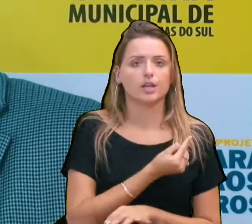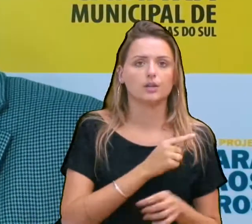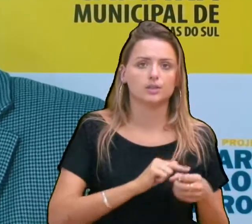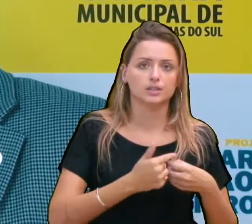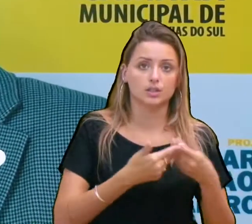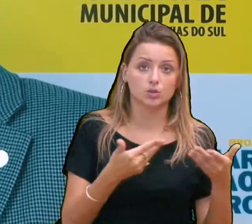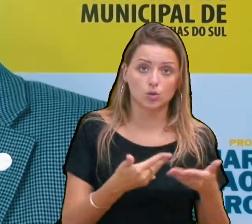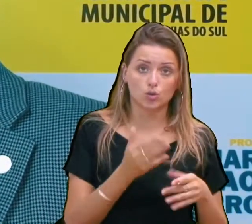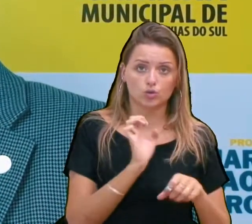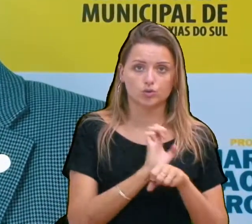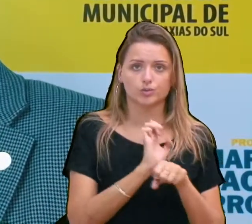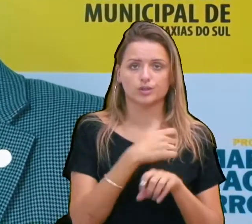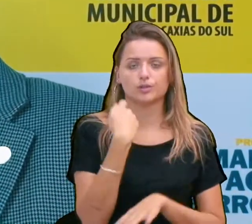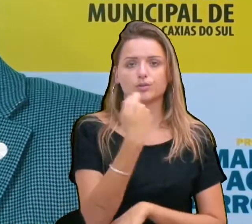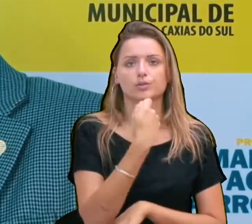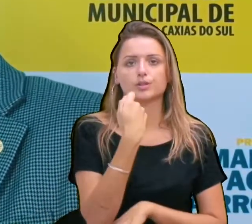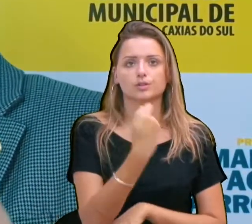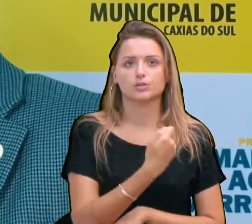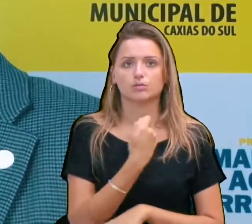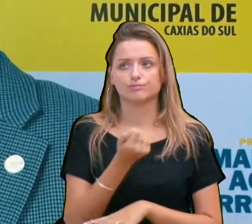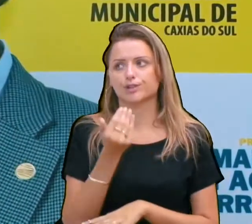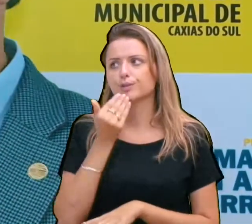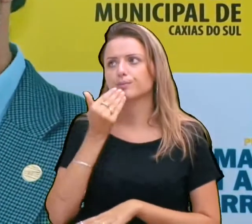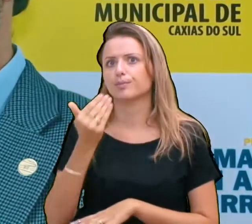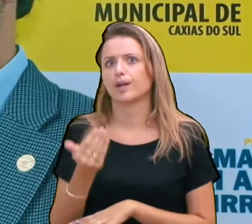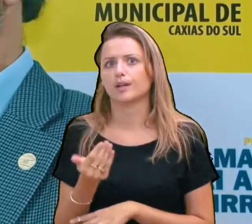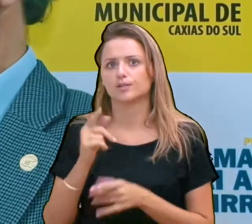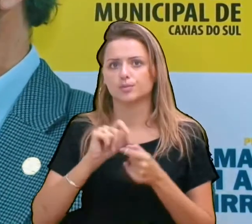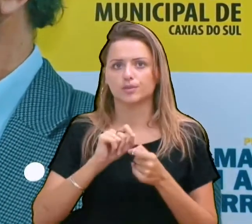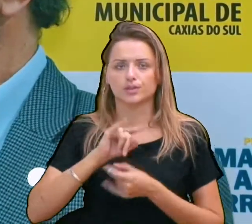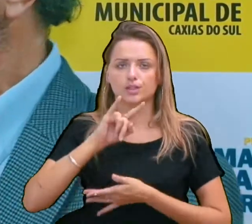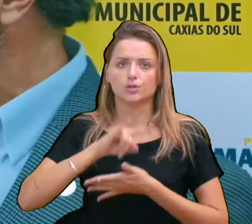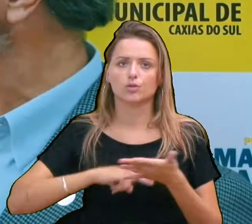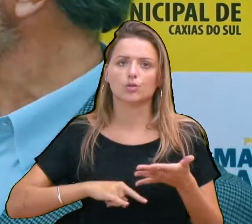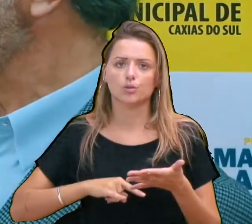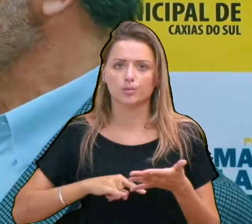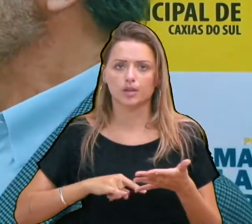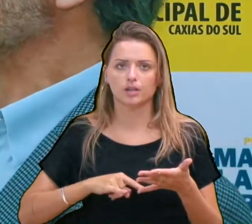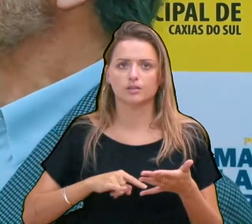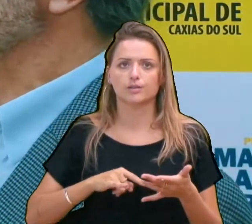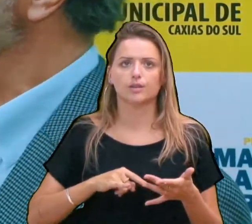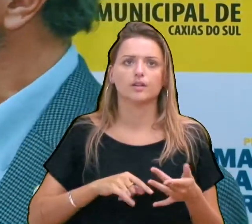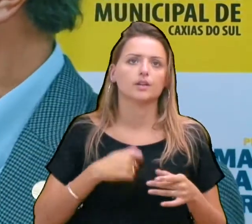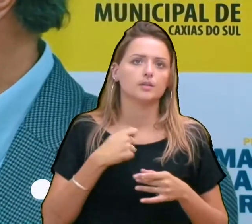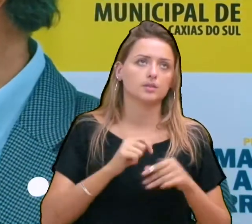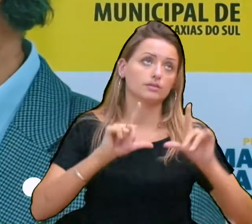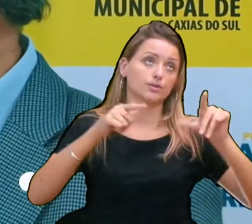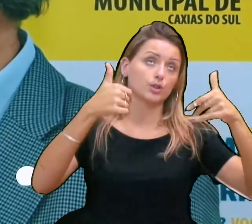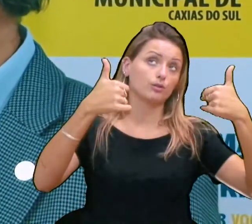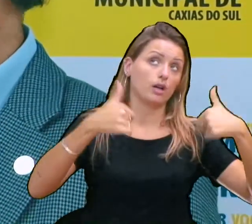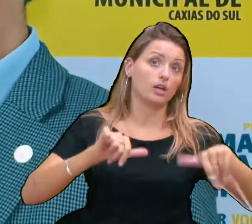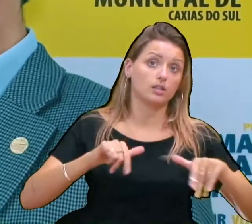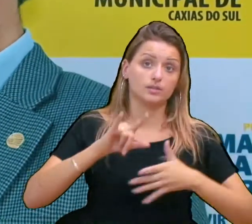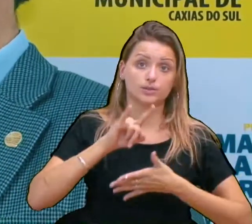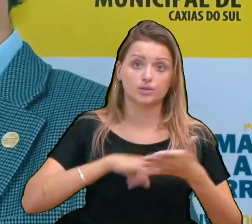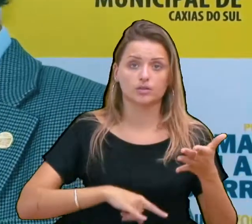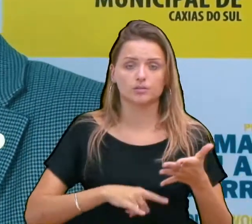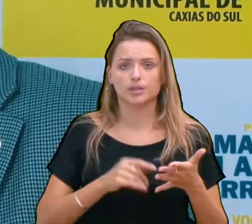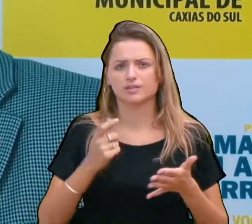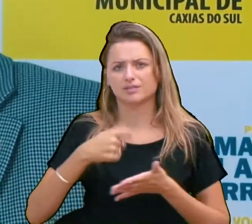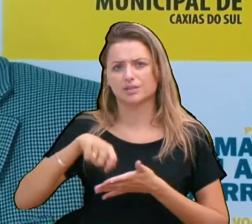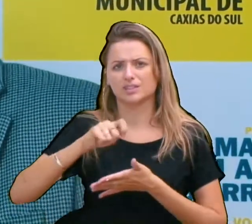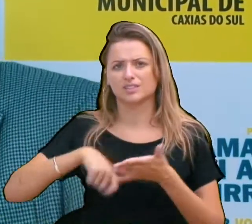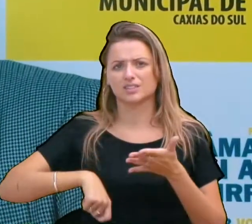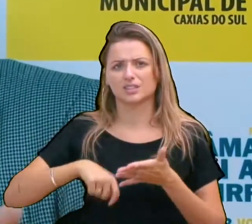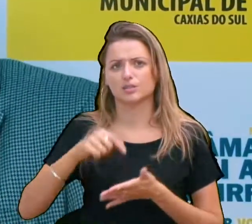do estado do Rio Grande do Sul que pede para fazer um documento, parece que tem que fazer um quadro desse documento, com